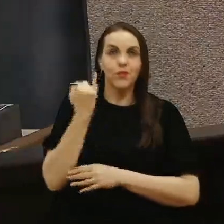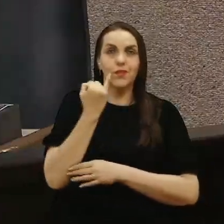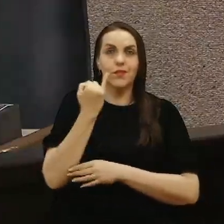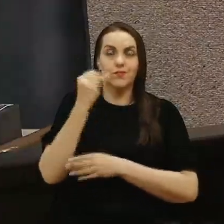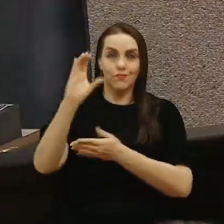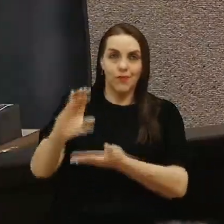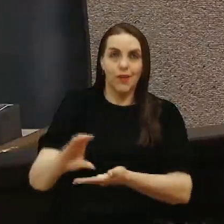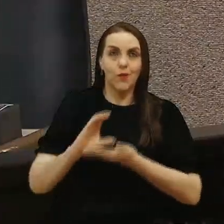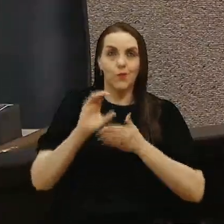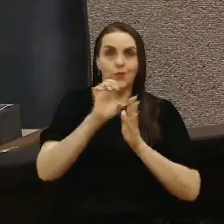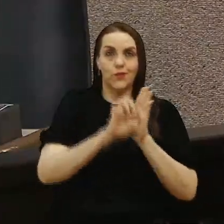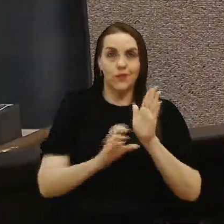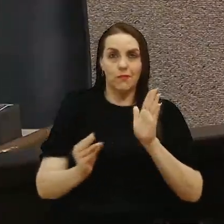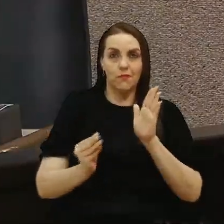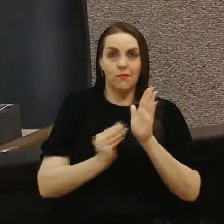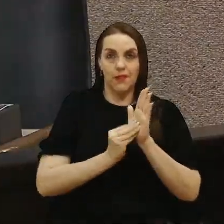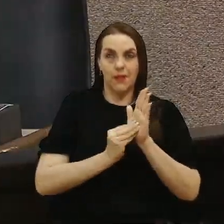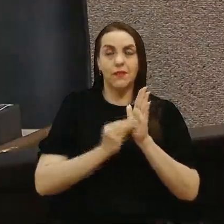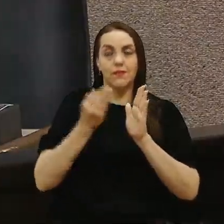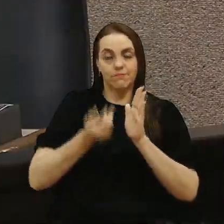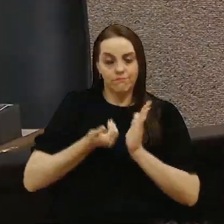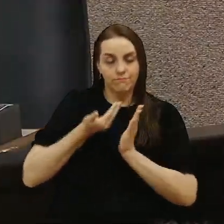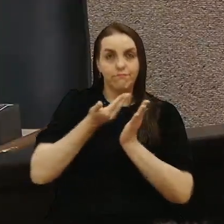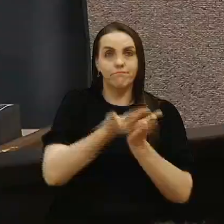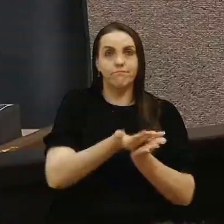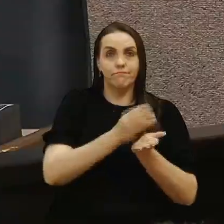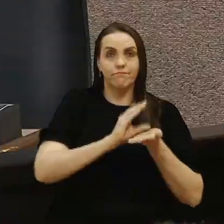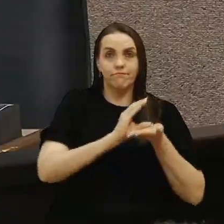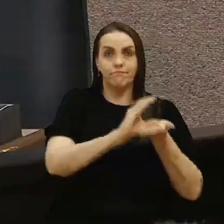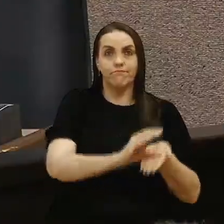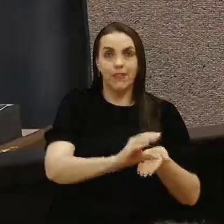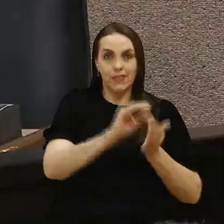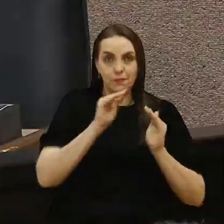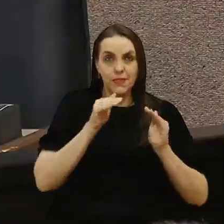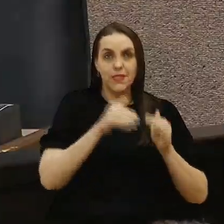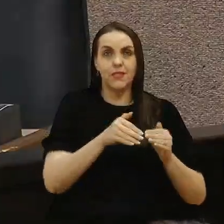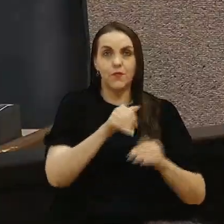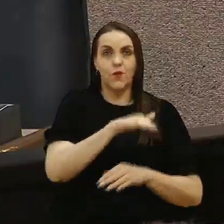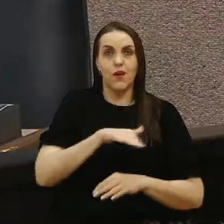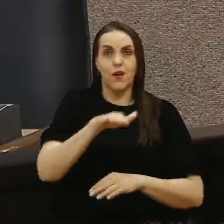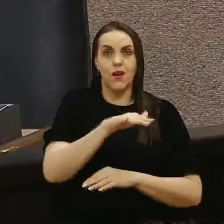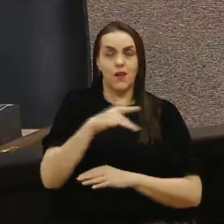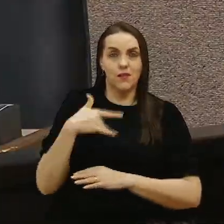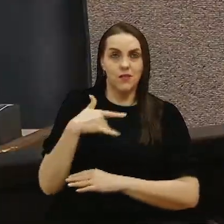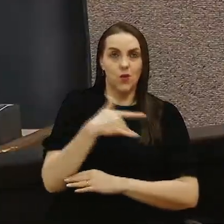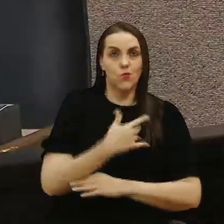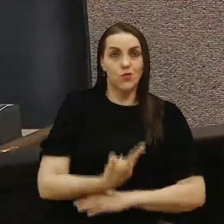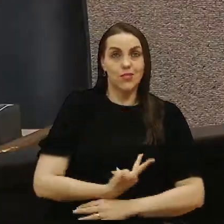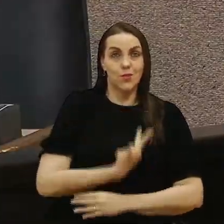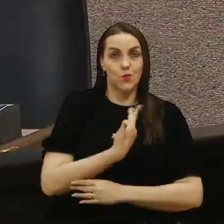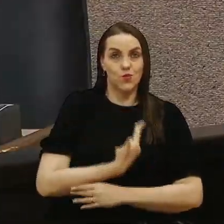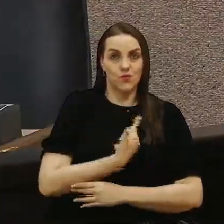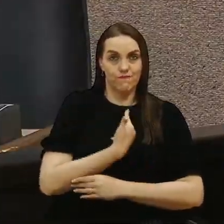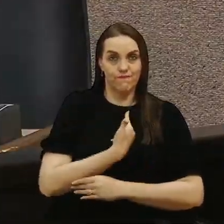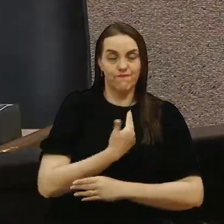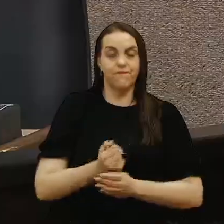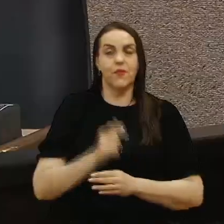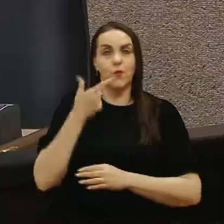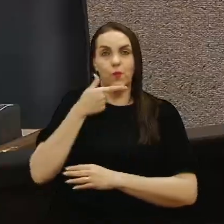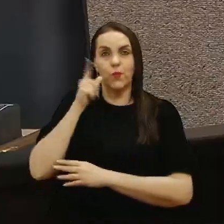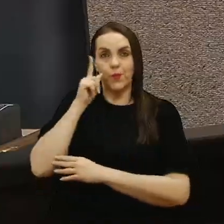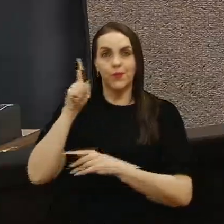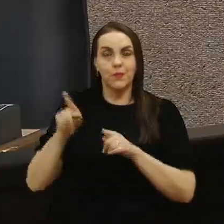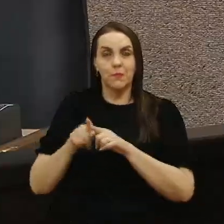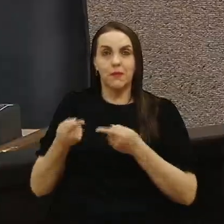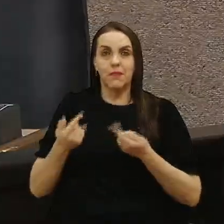recursos de emendas parlamentares destinadas especificamente para as cirurgias. E ontem, então, anunciou a